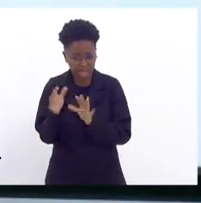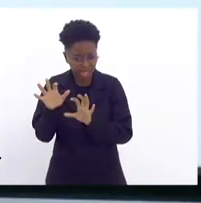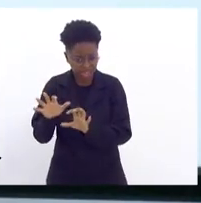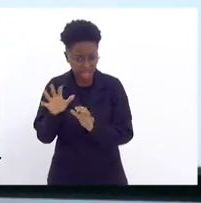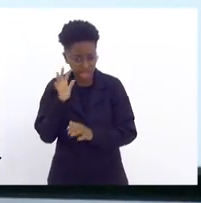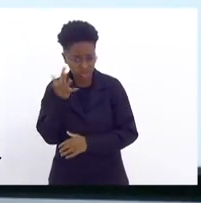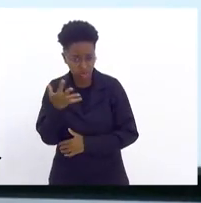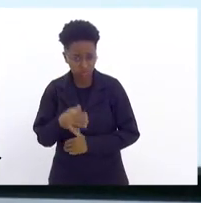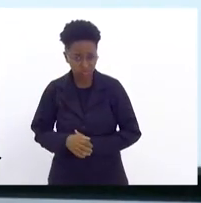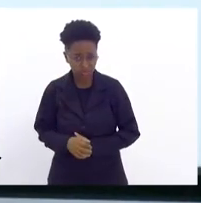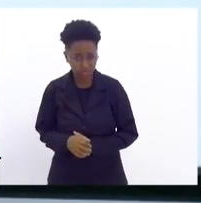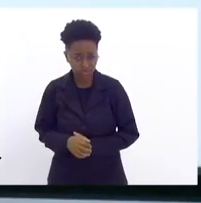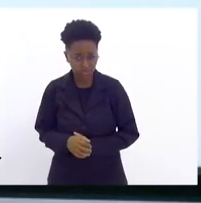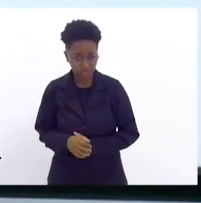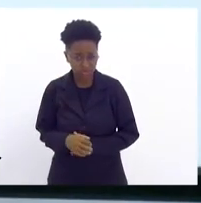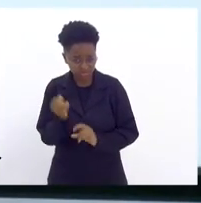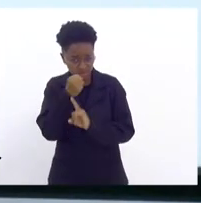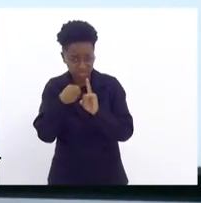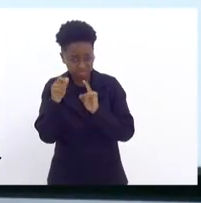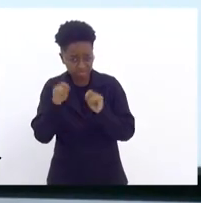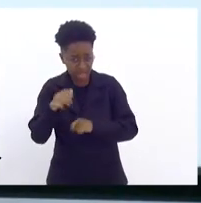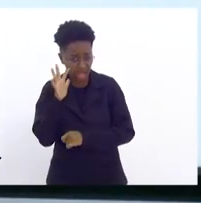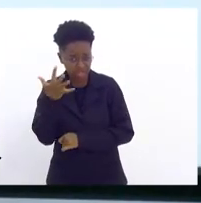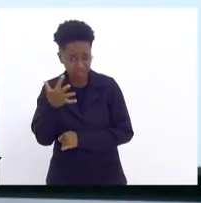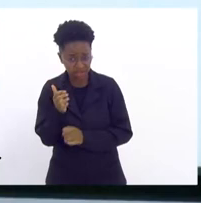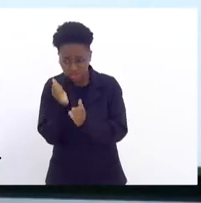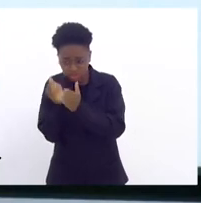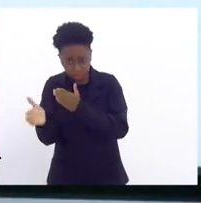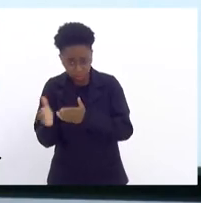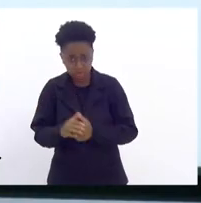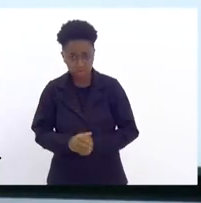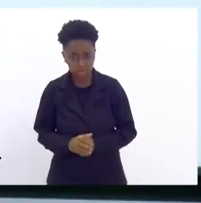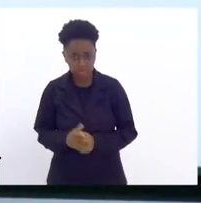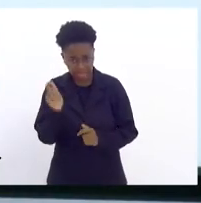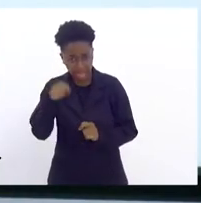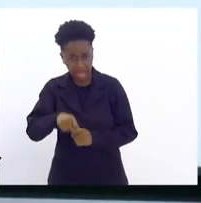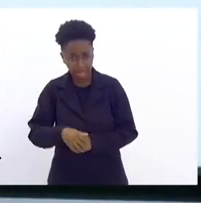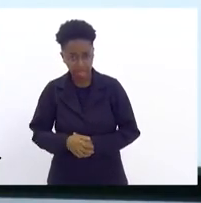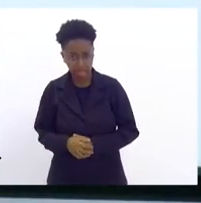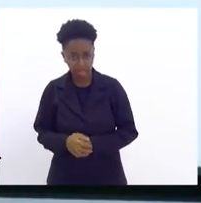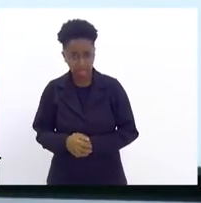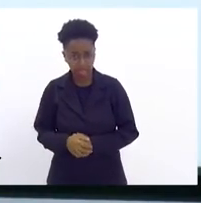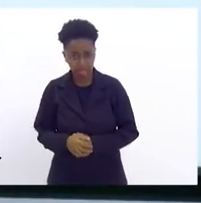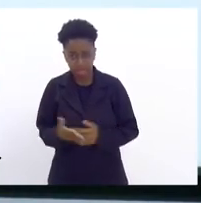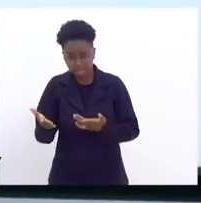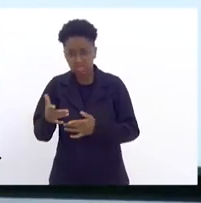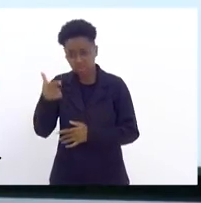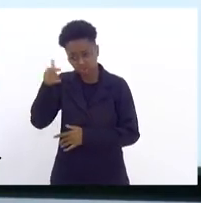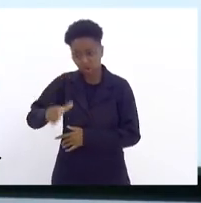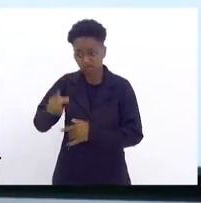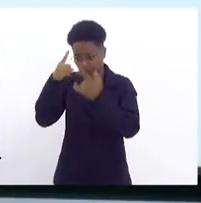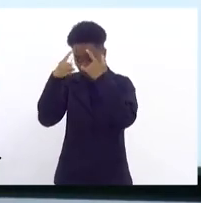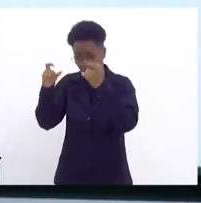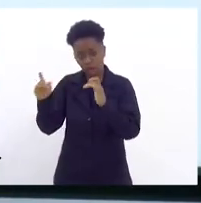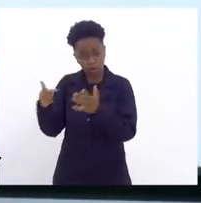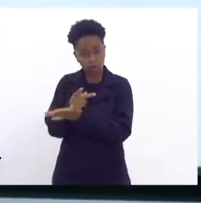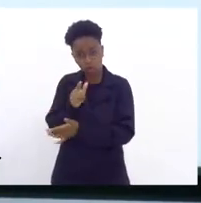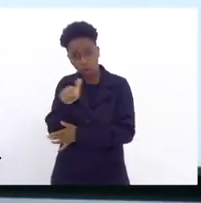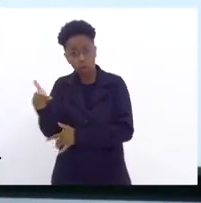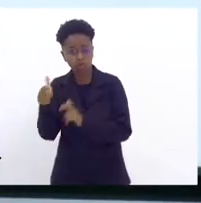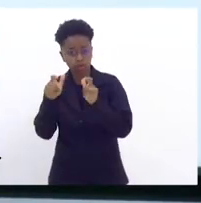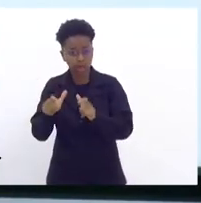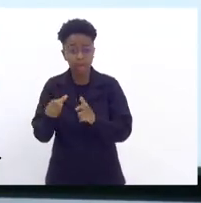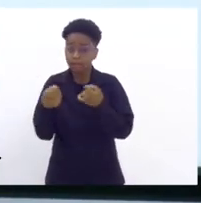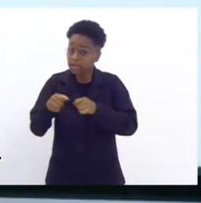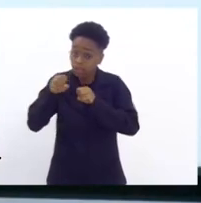a gente trata a sociedade a gente expulsa para que aquela agressão se replique em outro local a gente